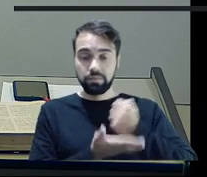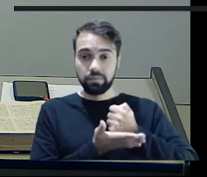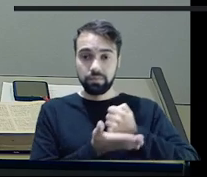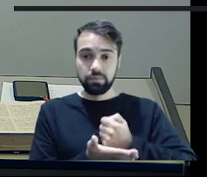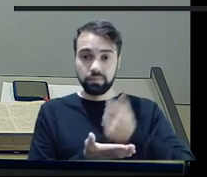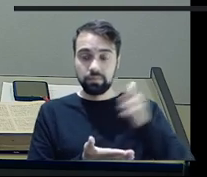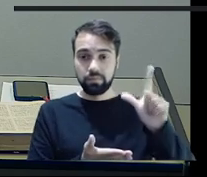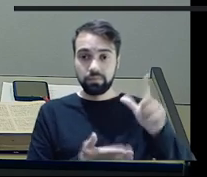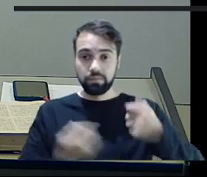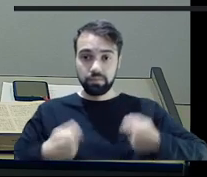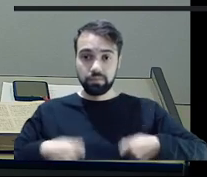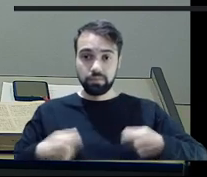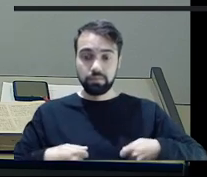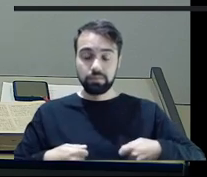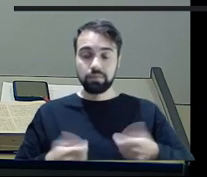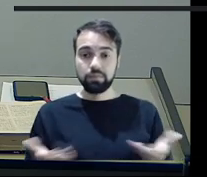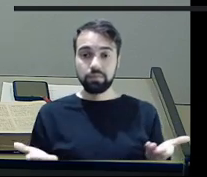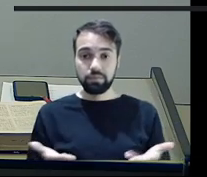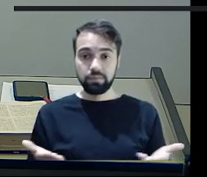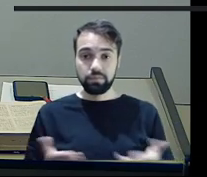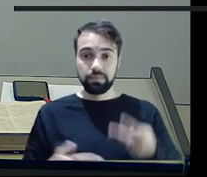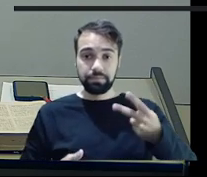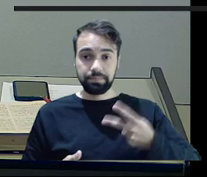Está em segunda discussão.